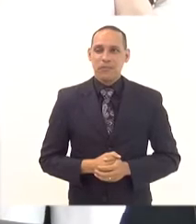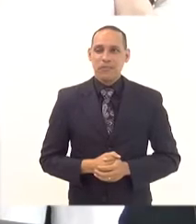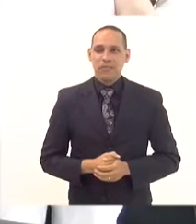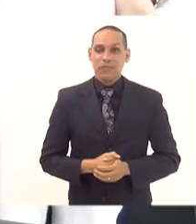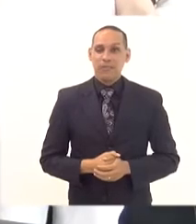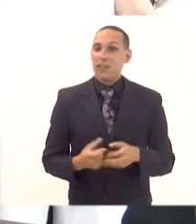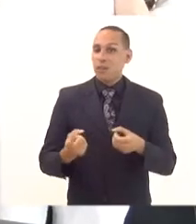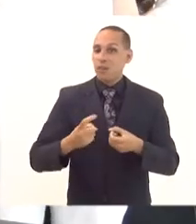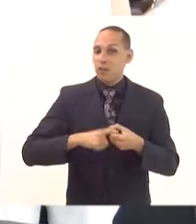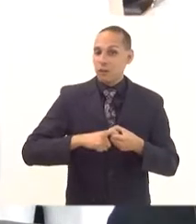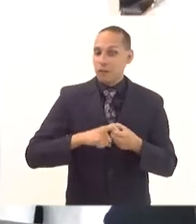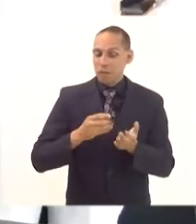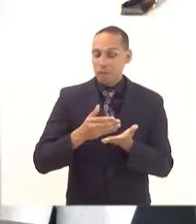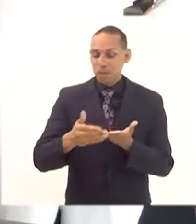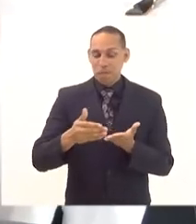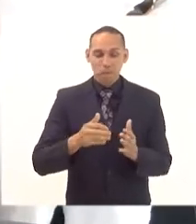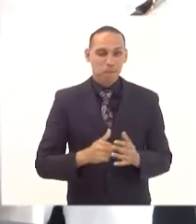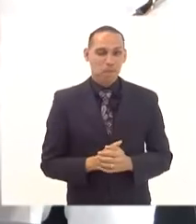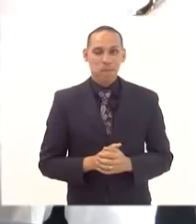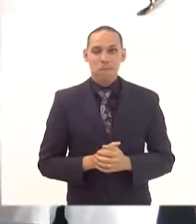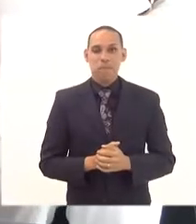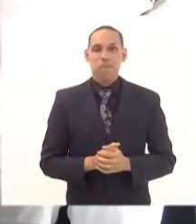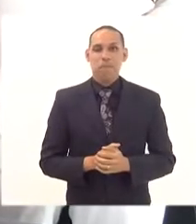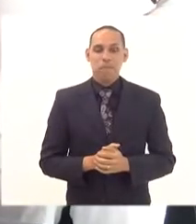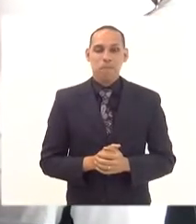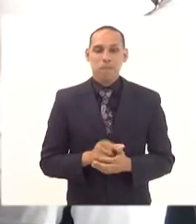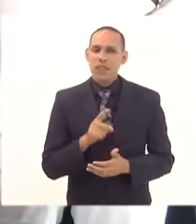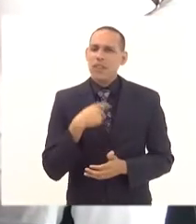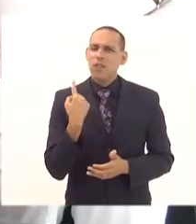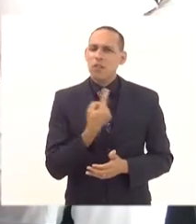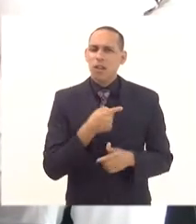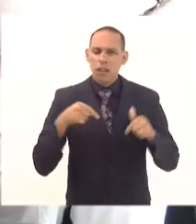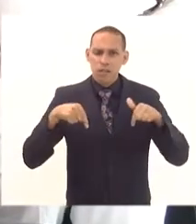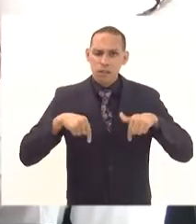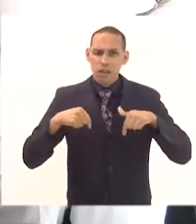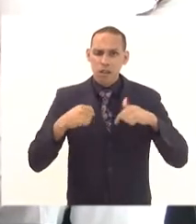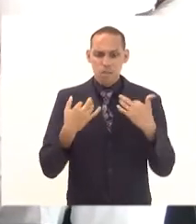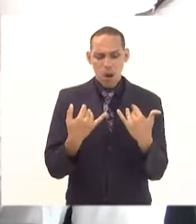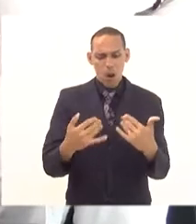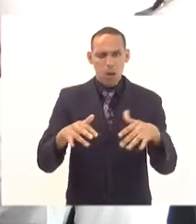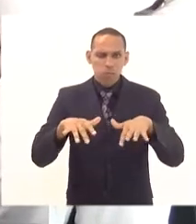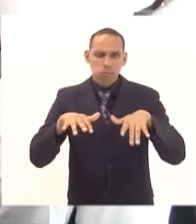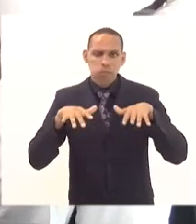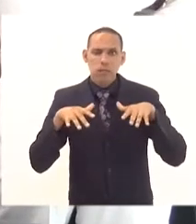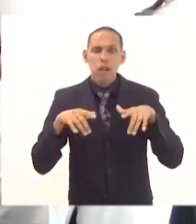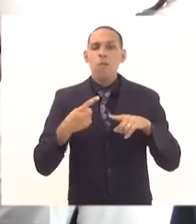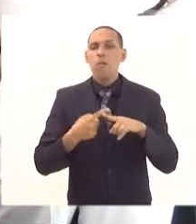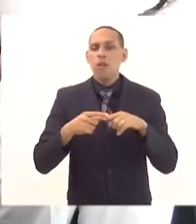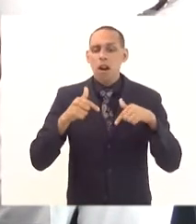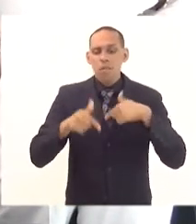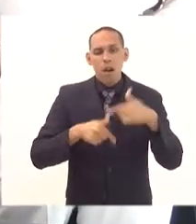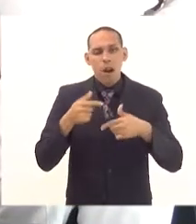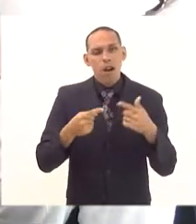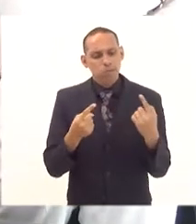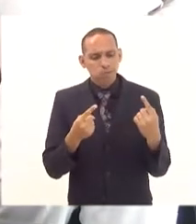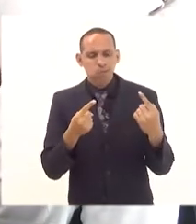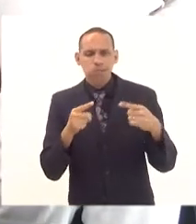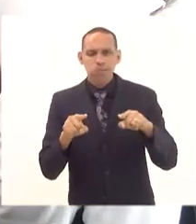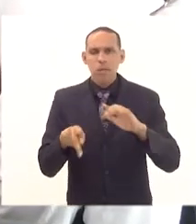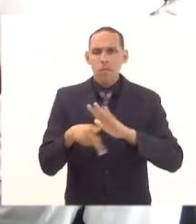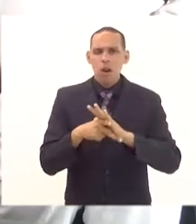e voltando ao início a gente faz essa audiência a partir da provocação dos trabalhadores e trabalhadoras